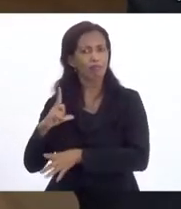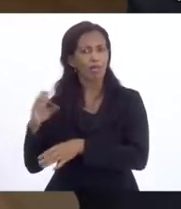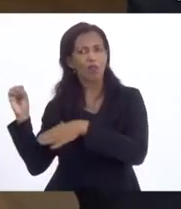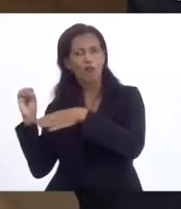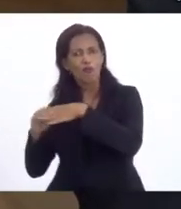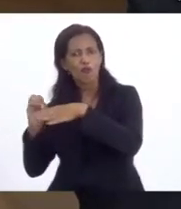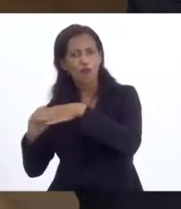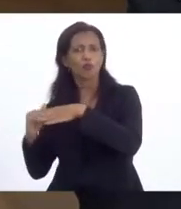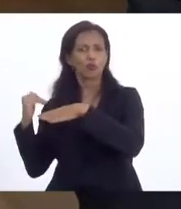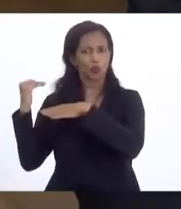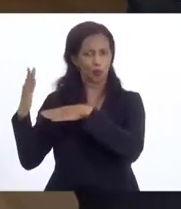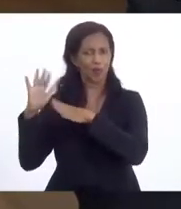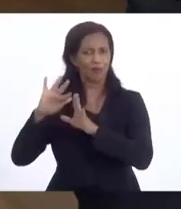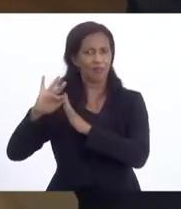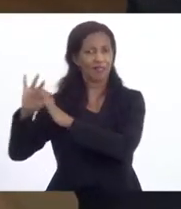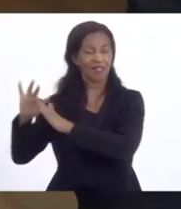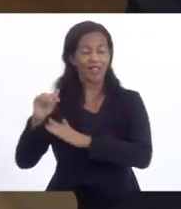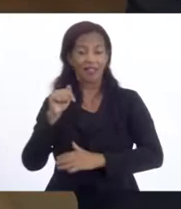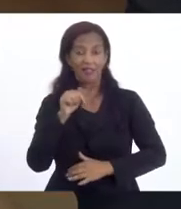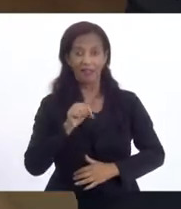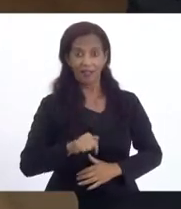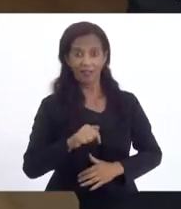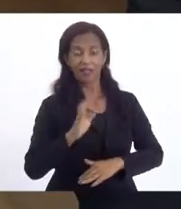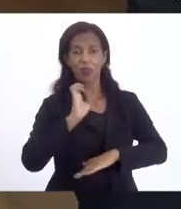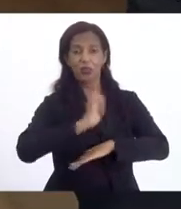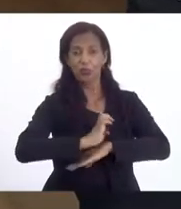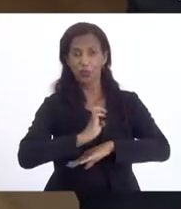fundos soberanos. O Estado